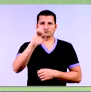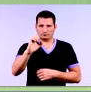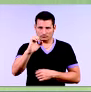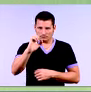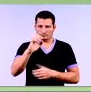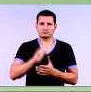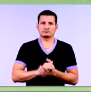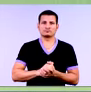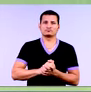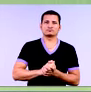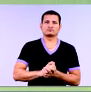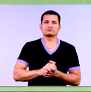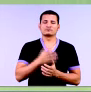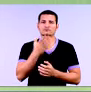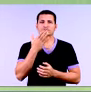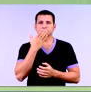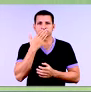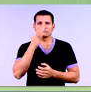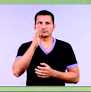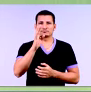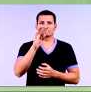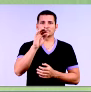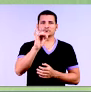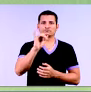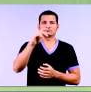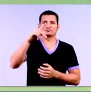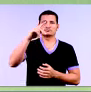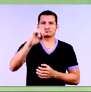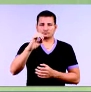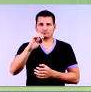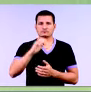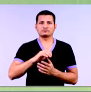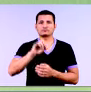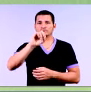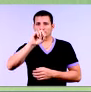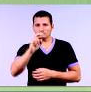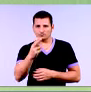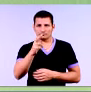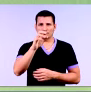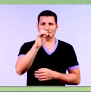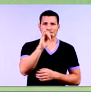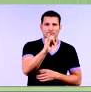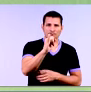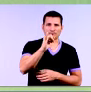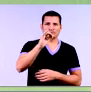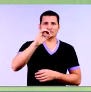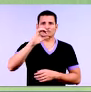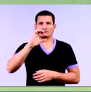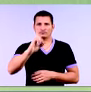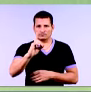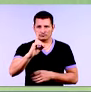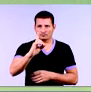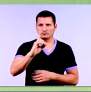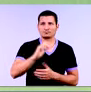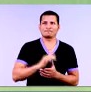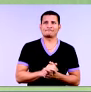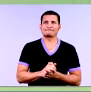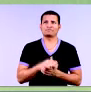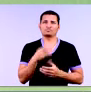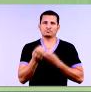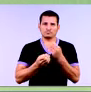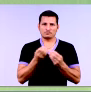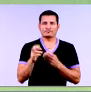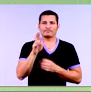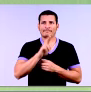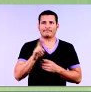tipo e identificação. Aqui embaixo dei um exemplo, olha, como utilizando uma identificação,